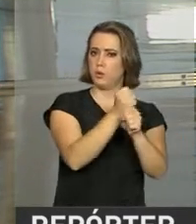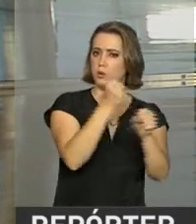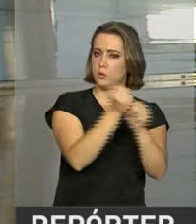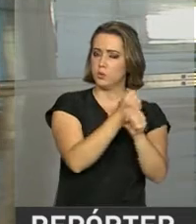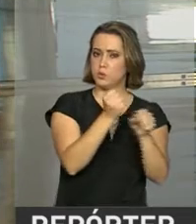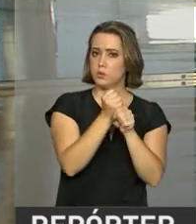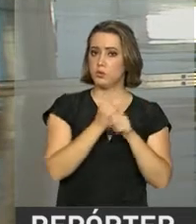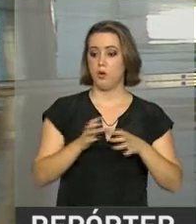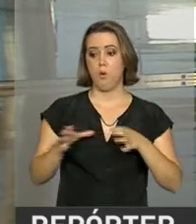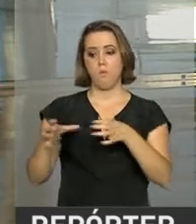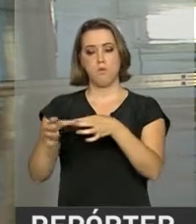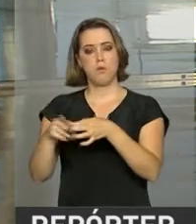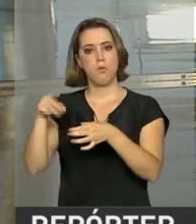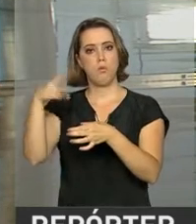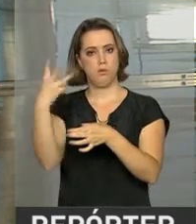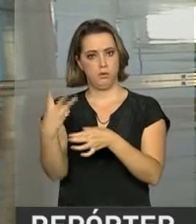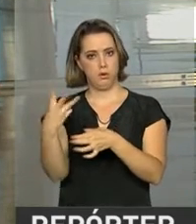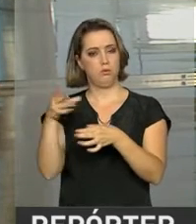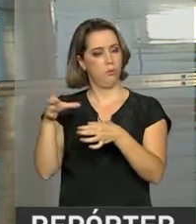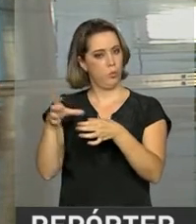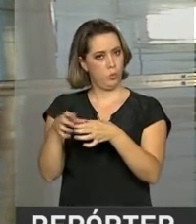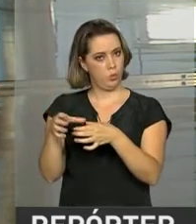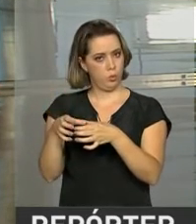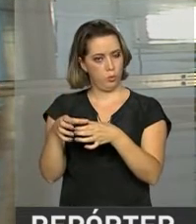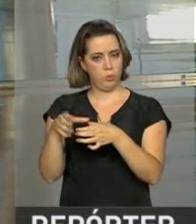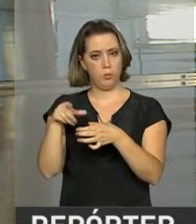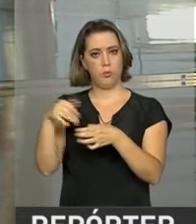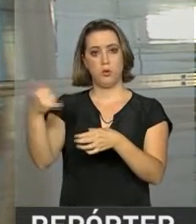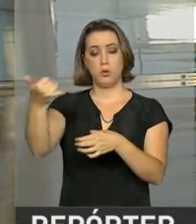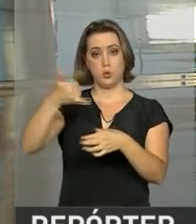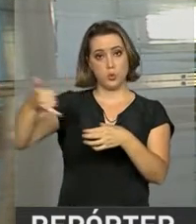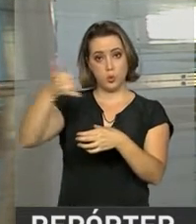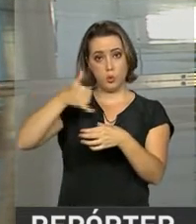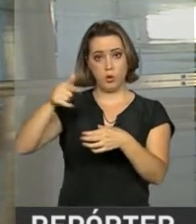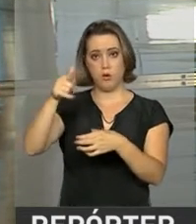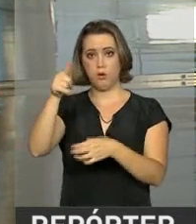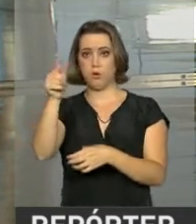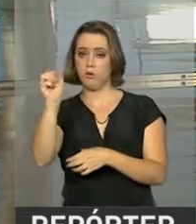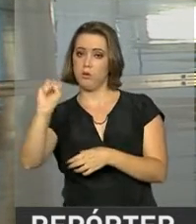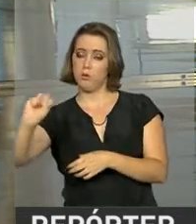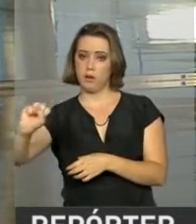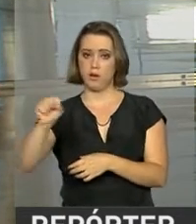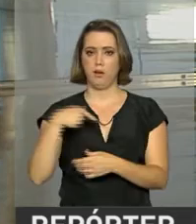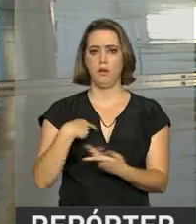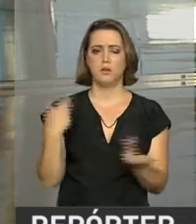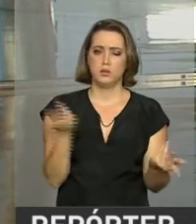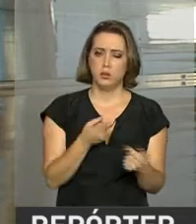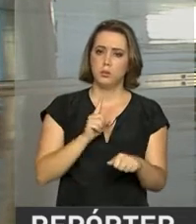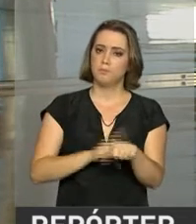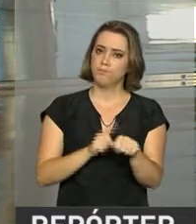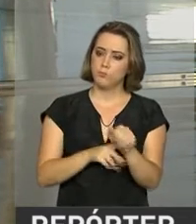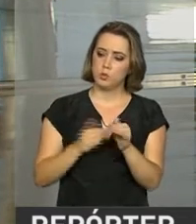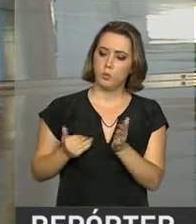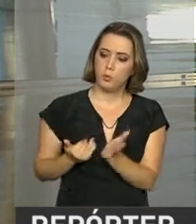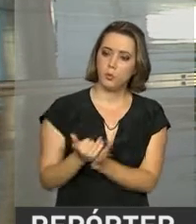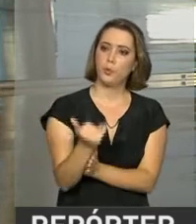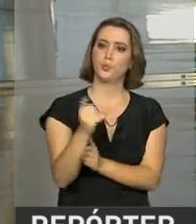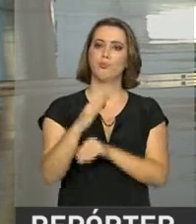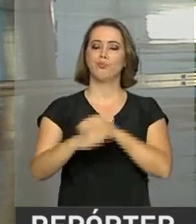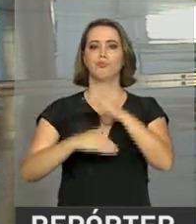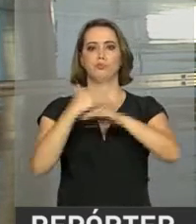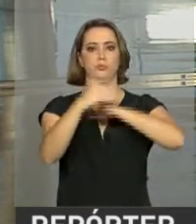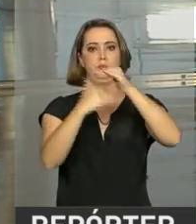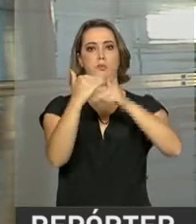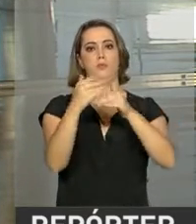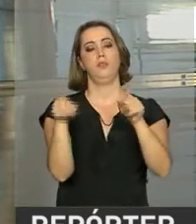que segundo ela são os únicos setores que não apresentam capacidade ociosa neste momento no país a presidente do